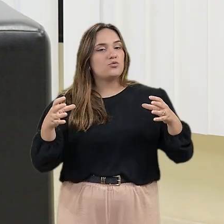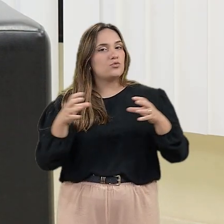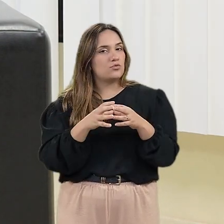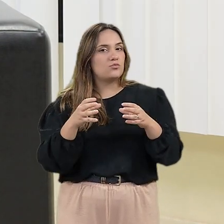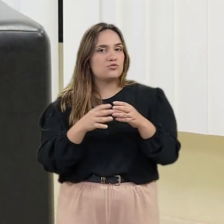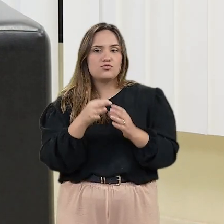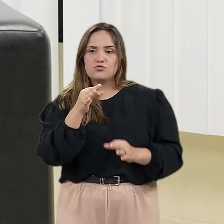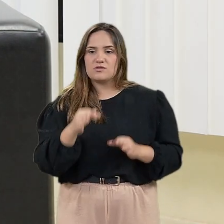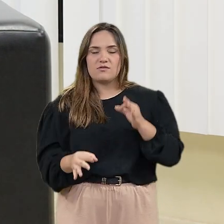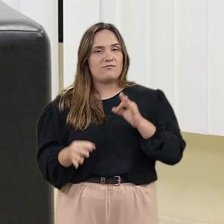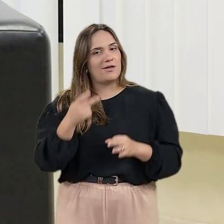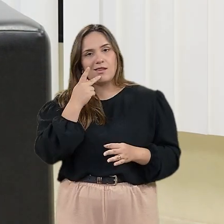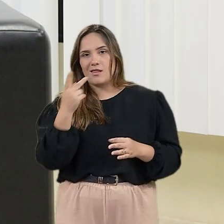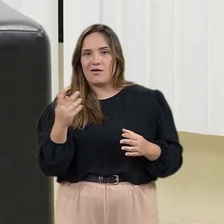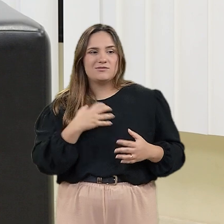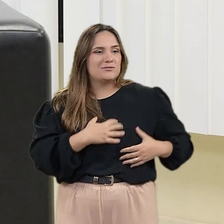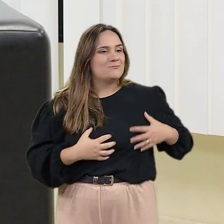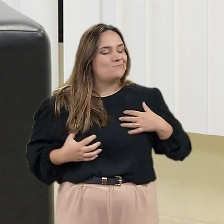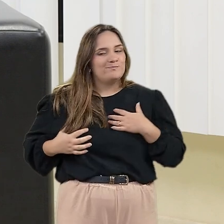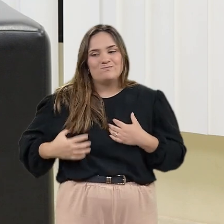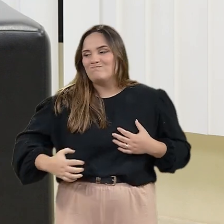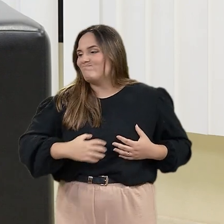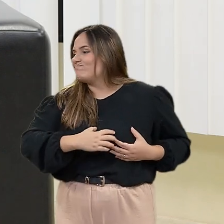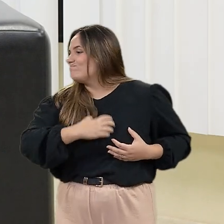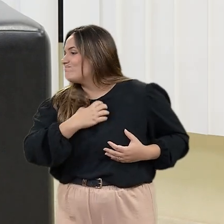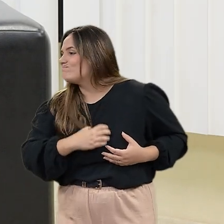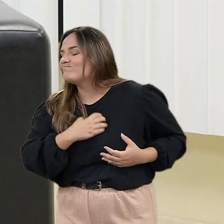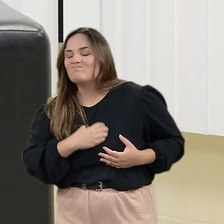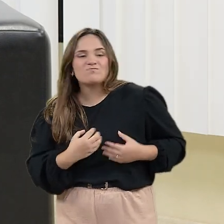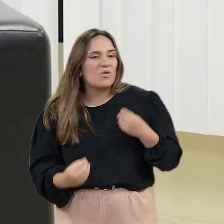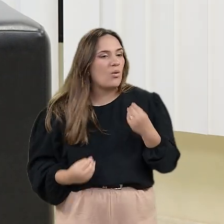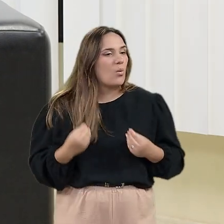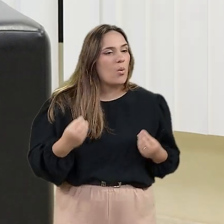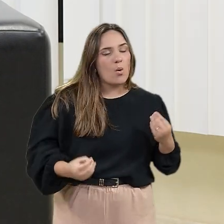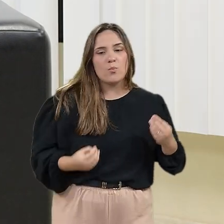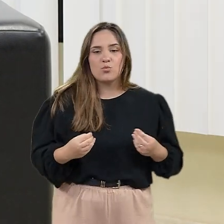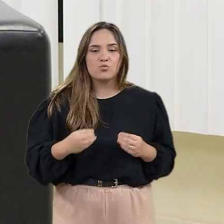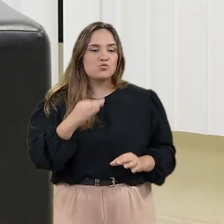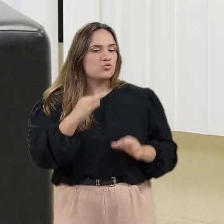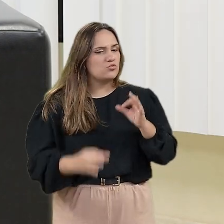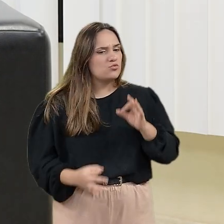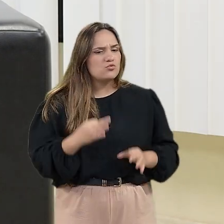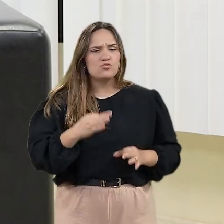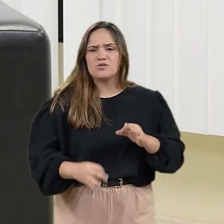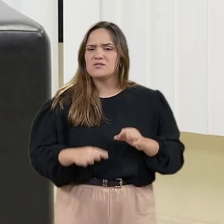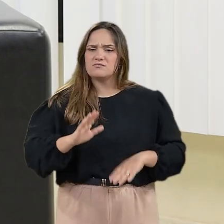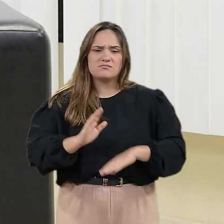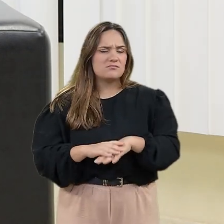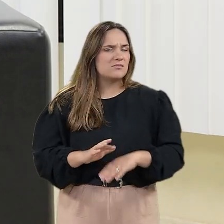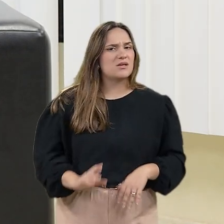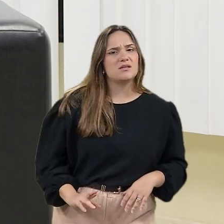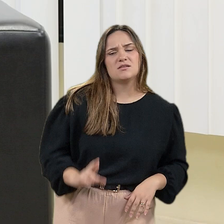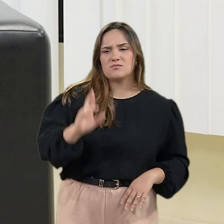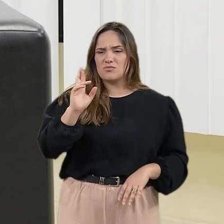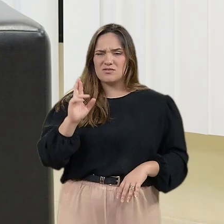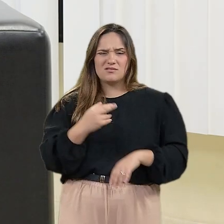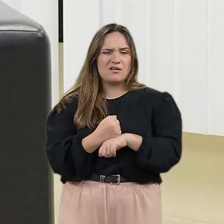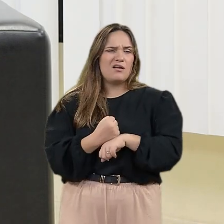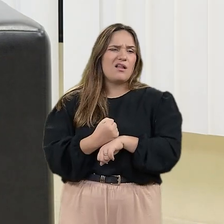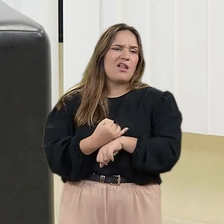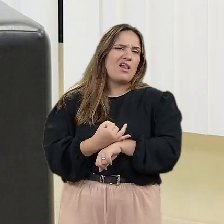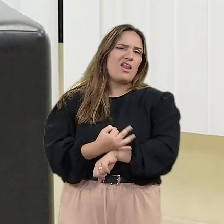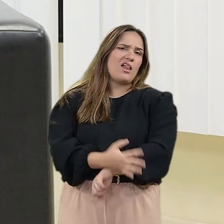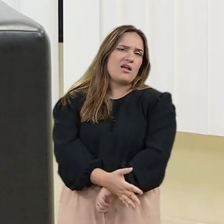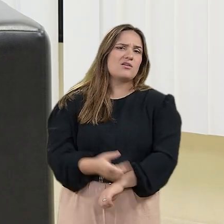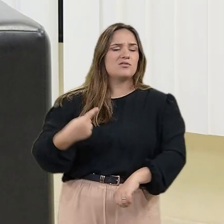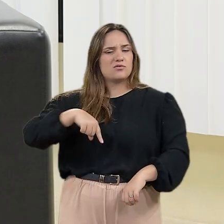magistrados assim, casos revoltantes de feminicídio, em que os juízes presidiam sessões até altas horas.